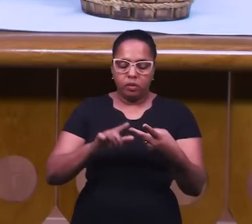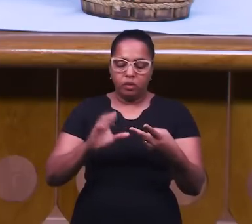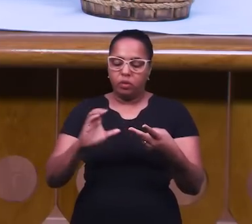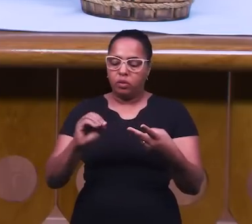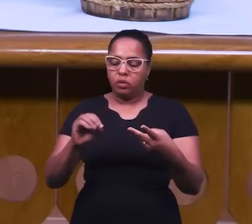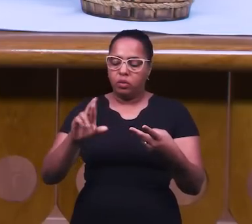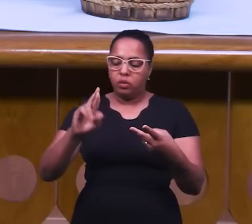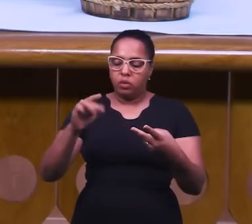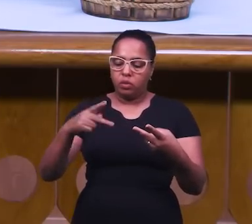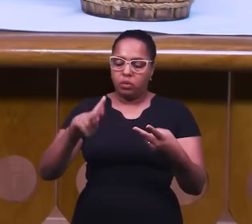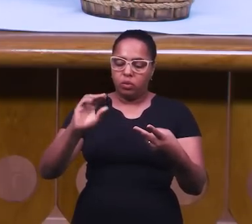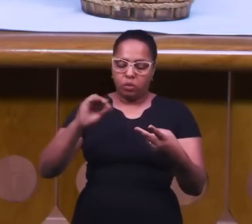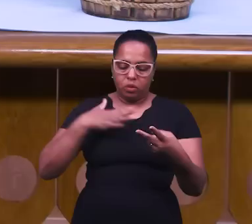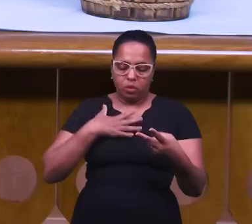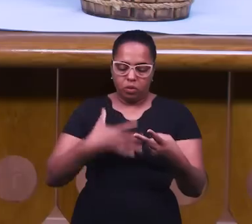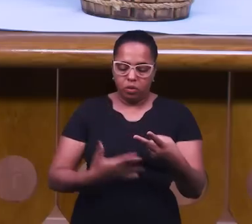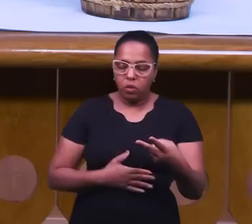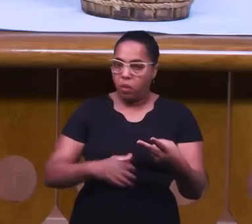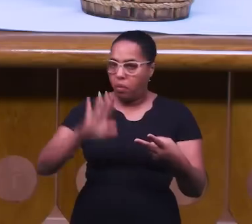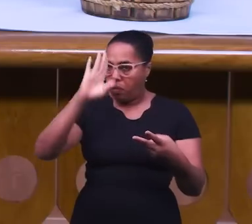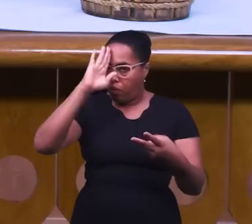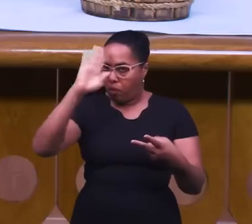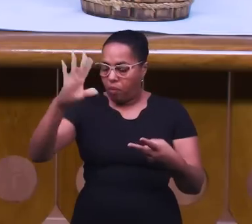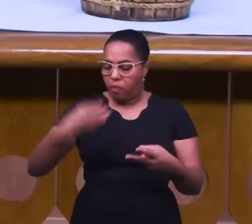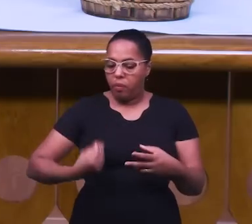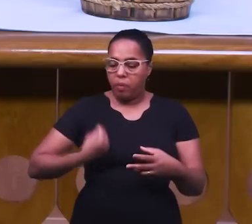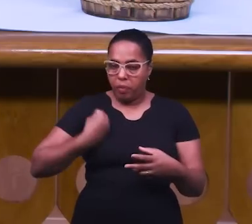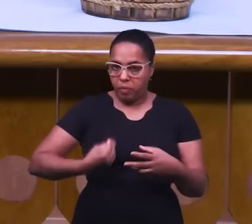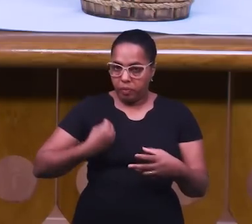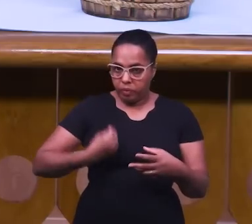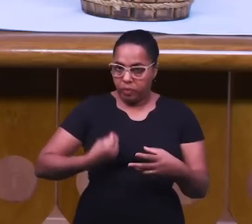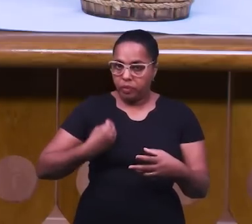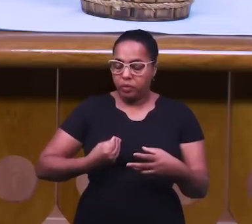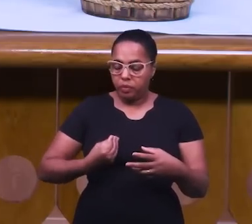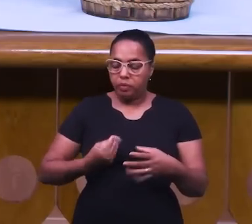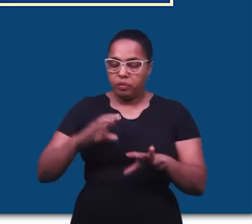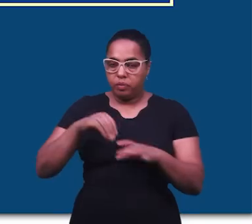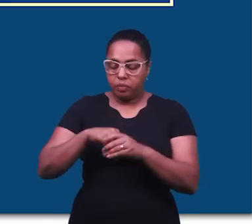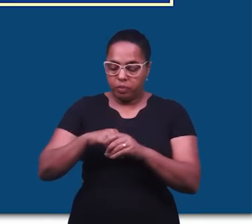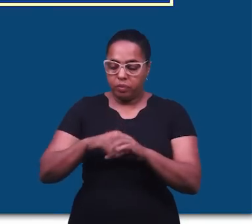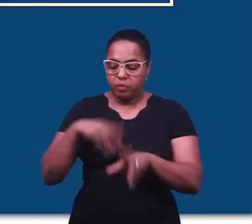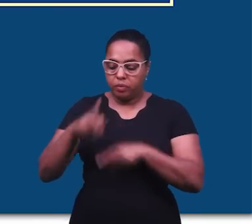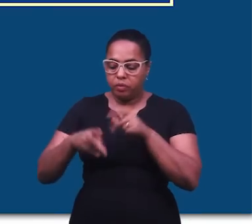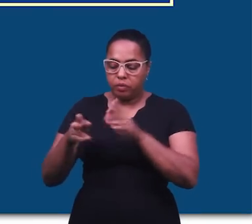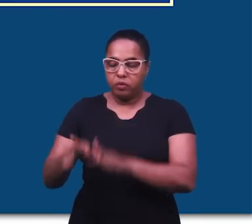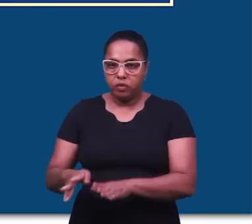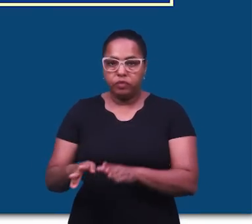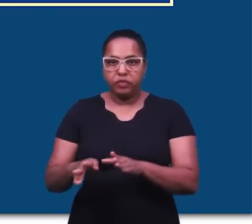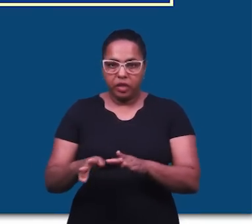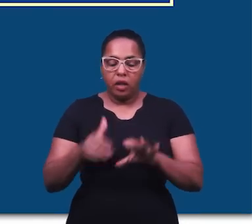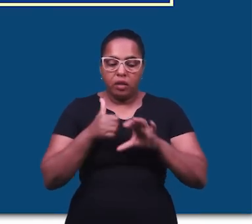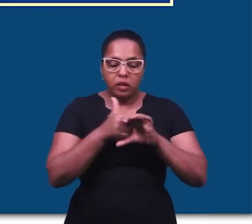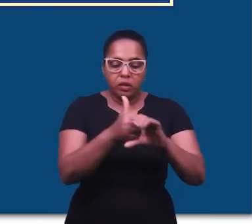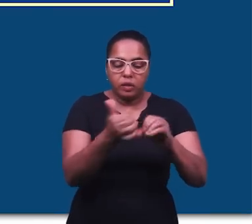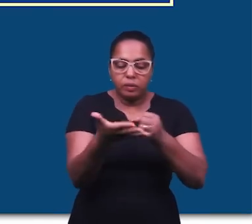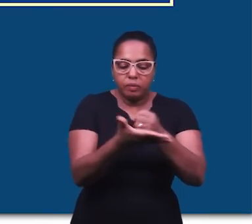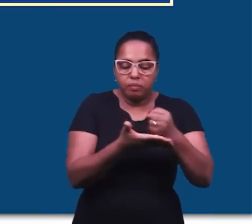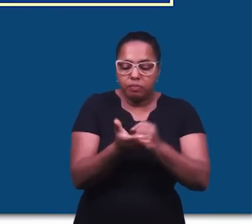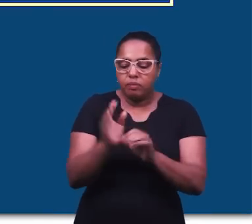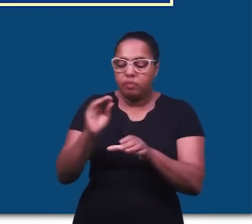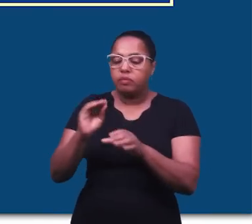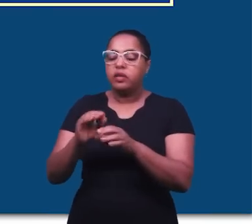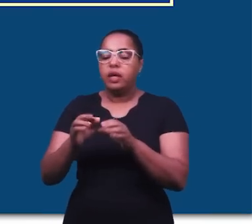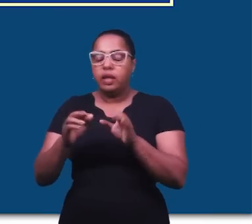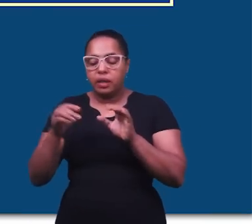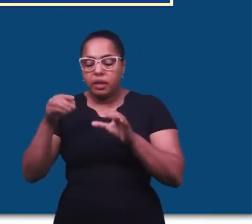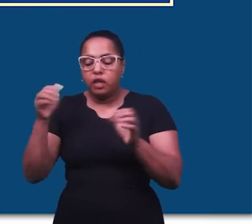da vida na igreja. São dois elementos básicos do cristianismo e que estão ali na ceia do Senhor. E eles representam algo